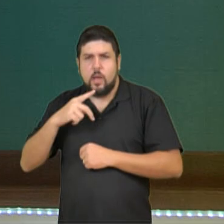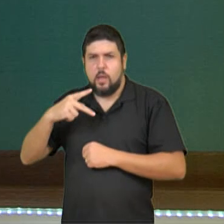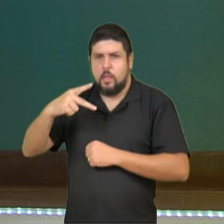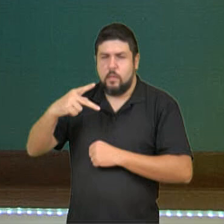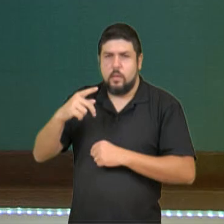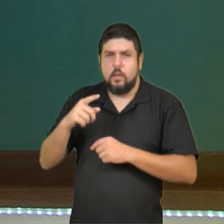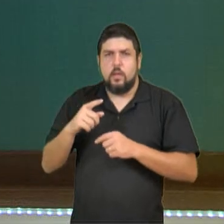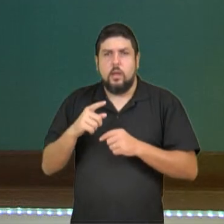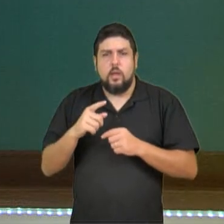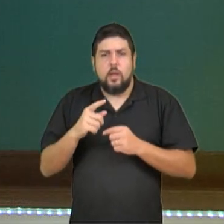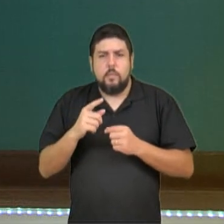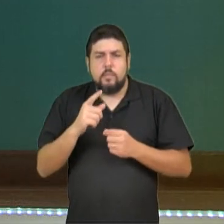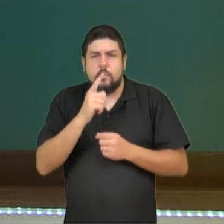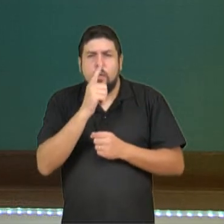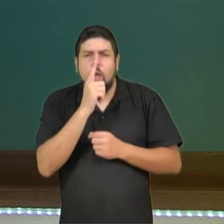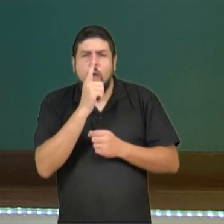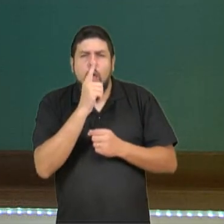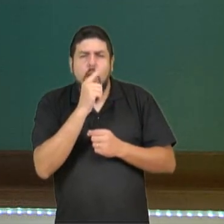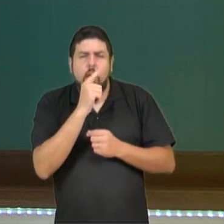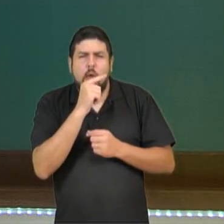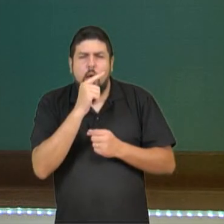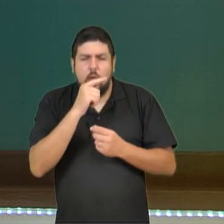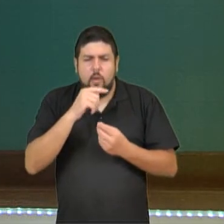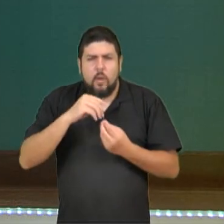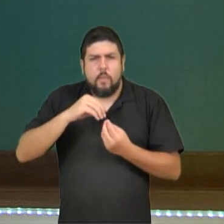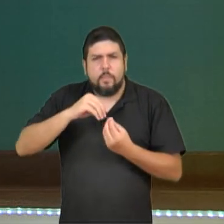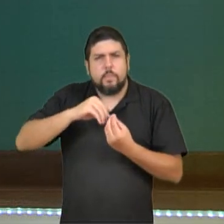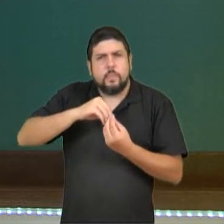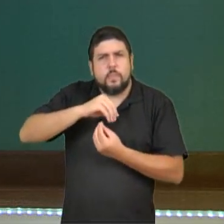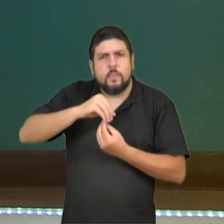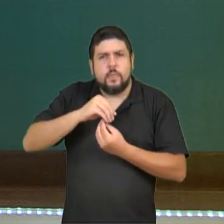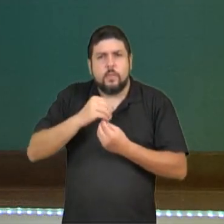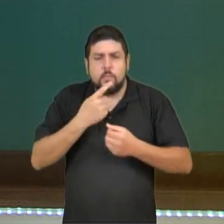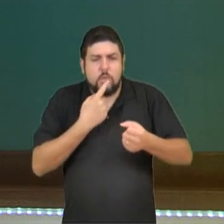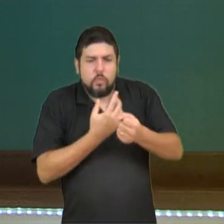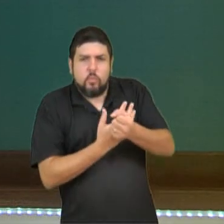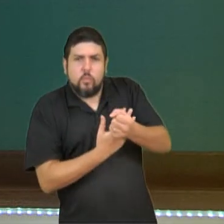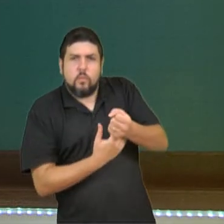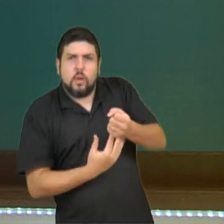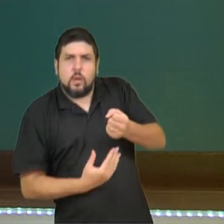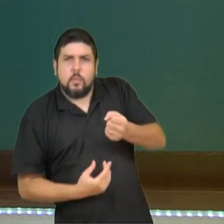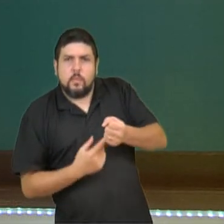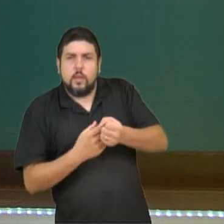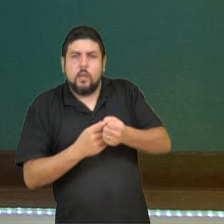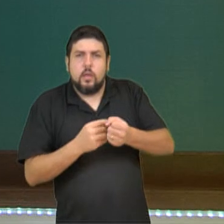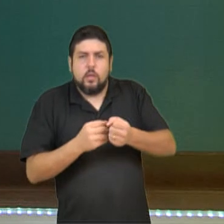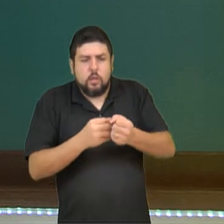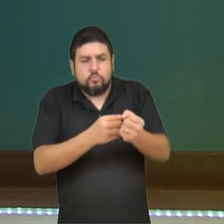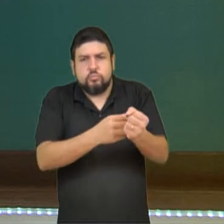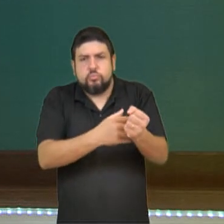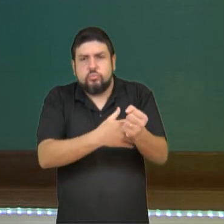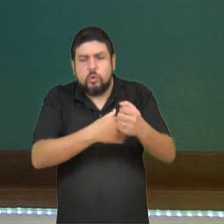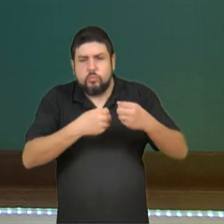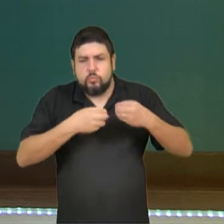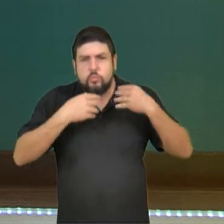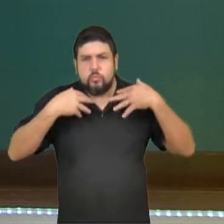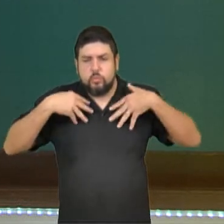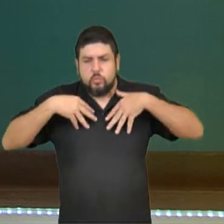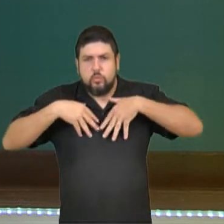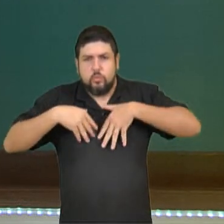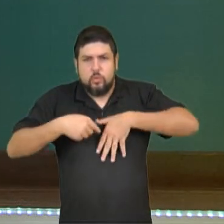uma água, uma espécie de água que sai do nosso sangue, sai dos vasos sanguíneos, entra nos